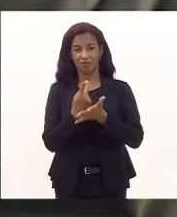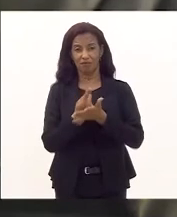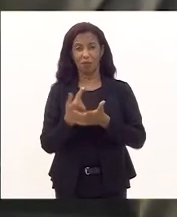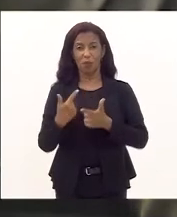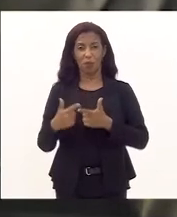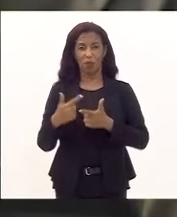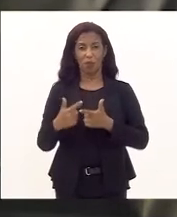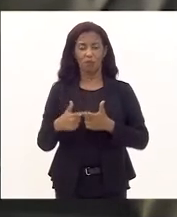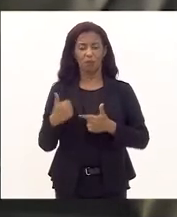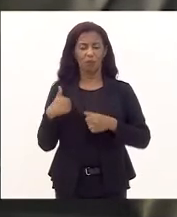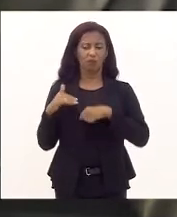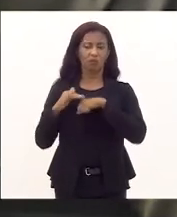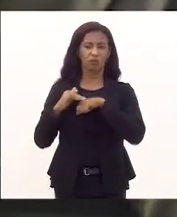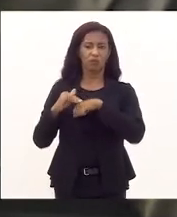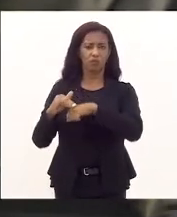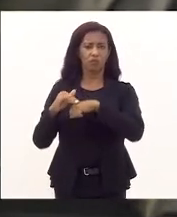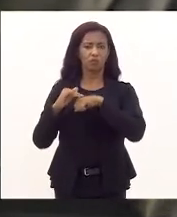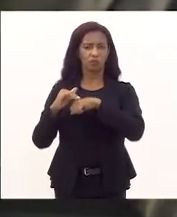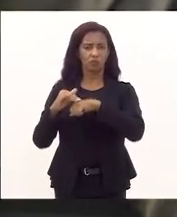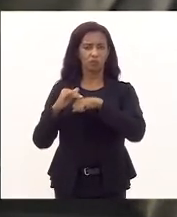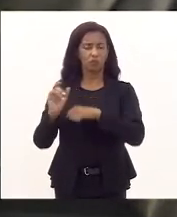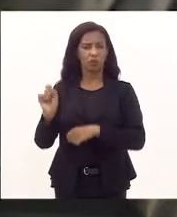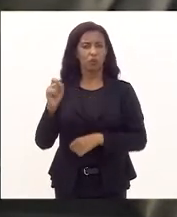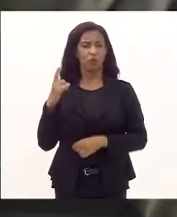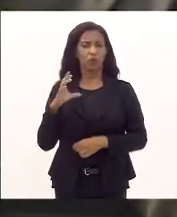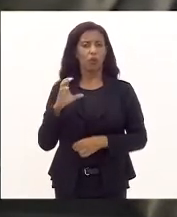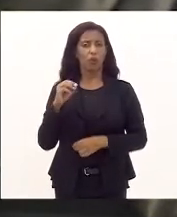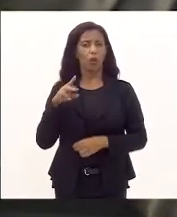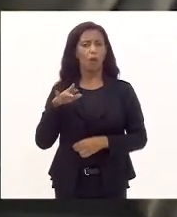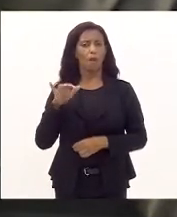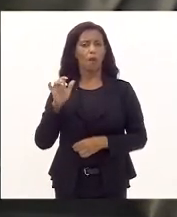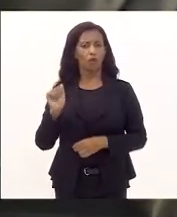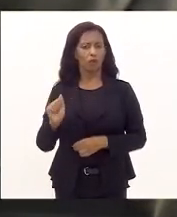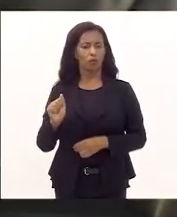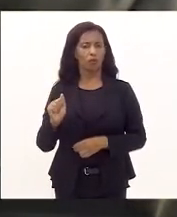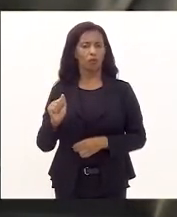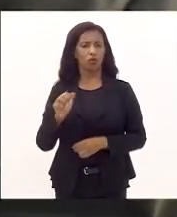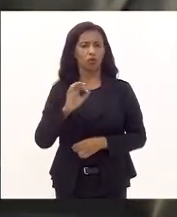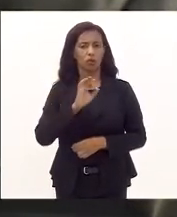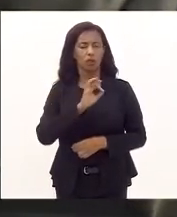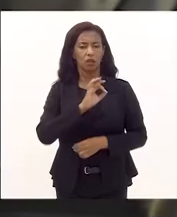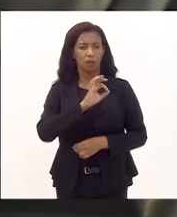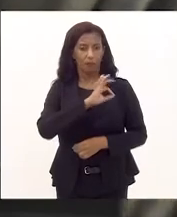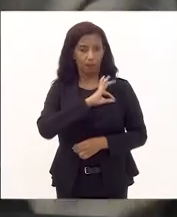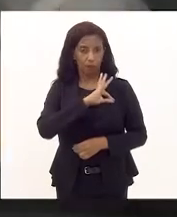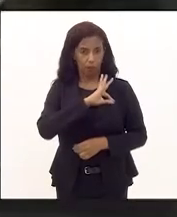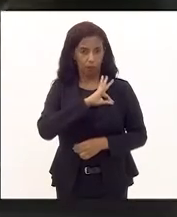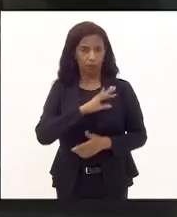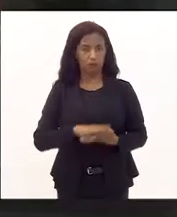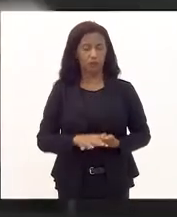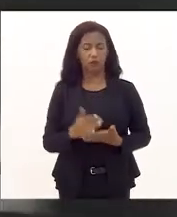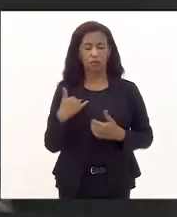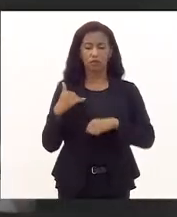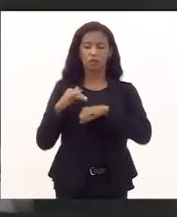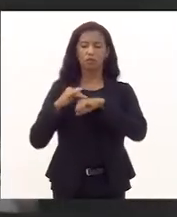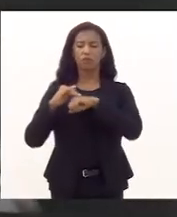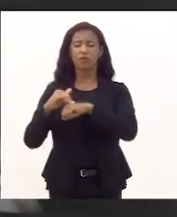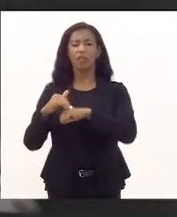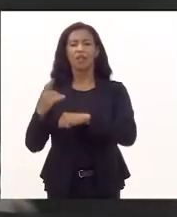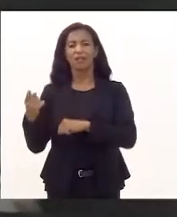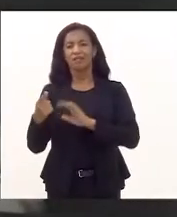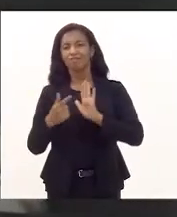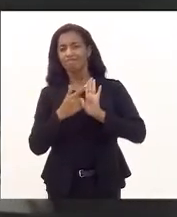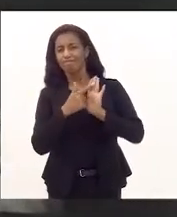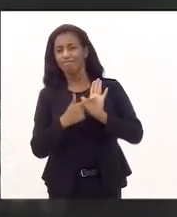estive conversando com o ex-comandante-geral da Polícia Militar, secretário Rogério Figueiredo, no qual ele tinha